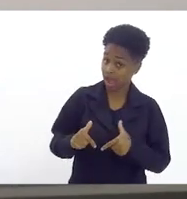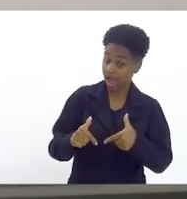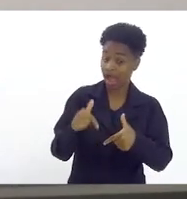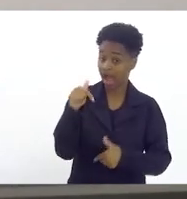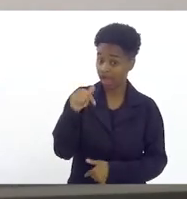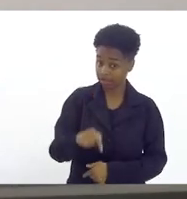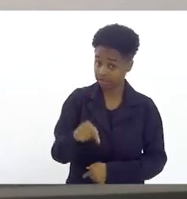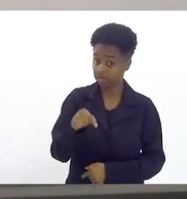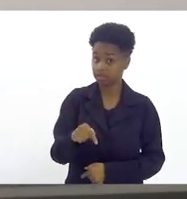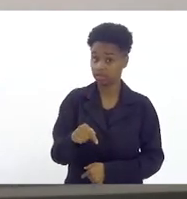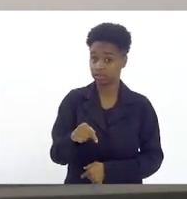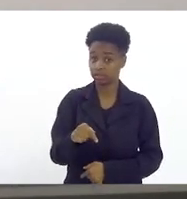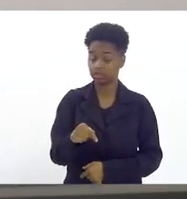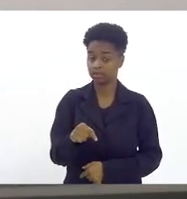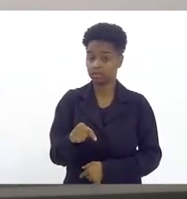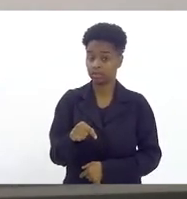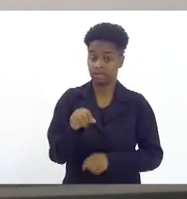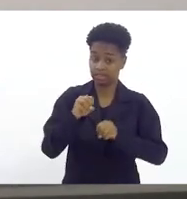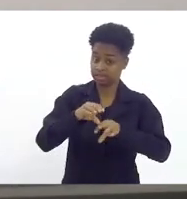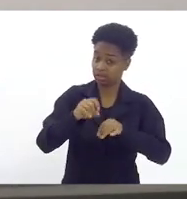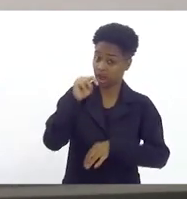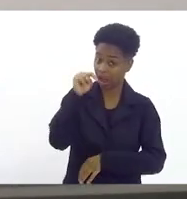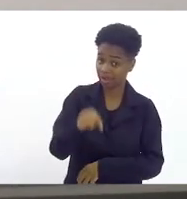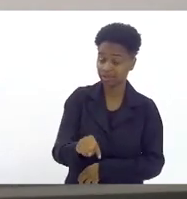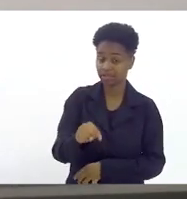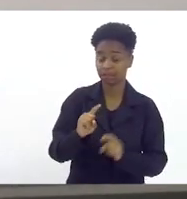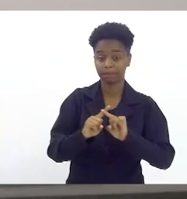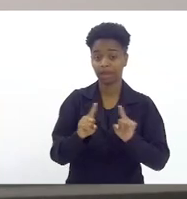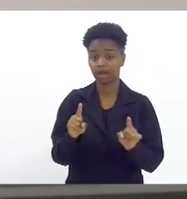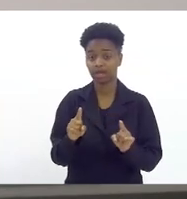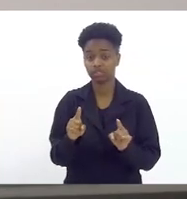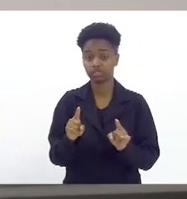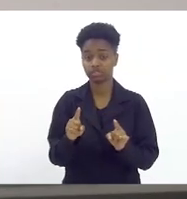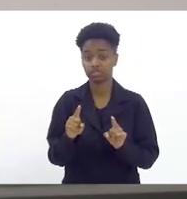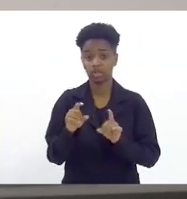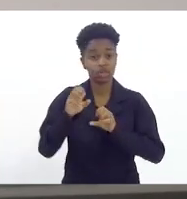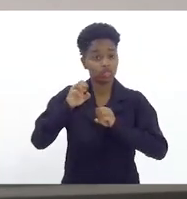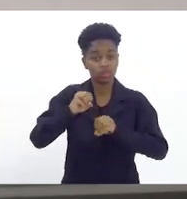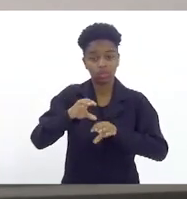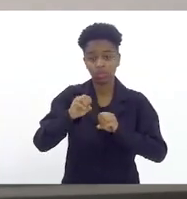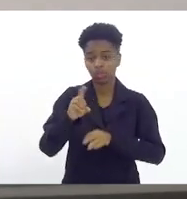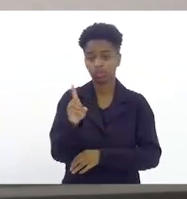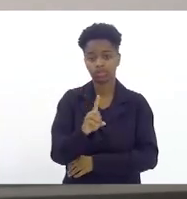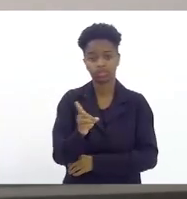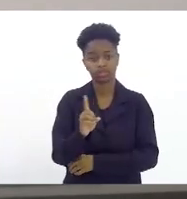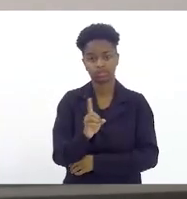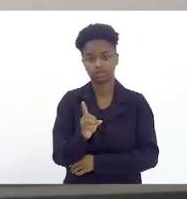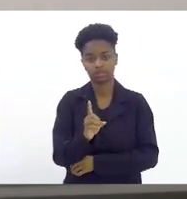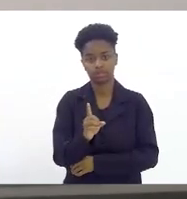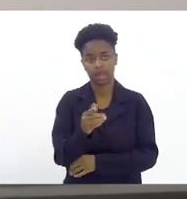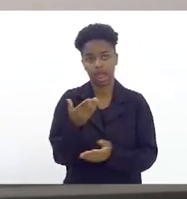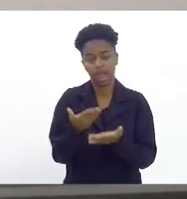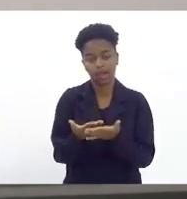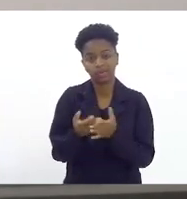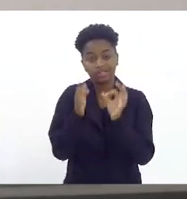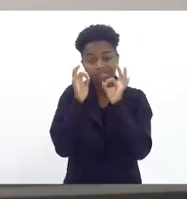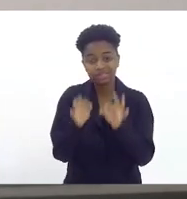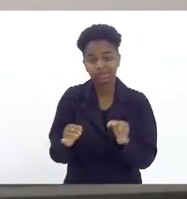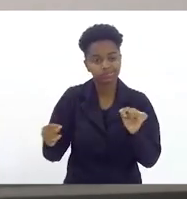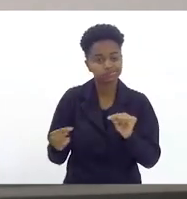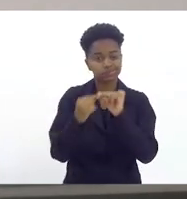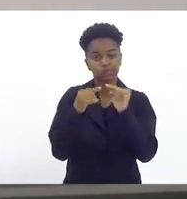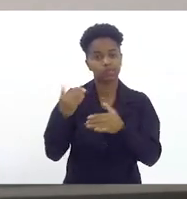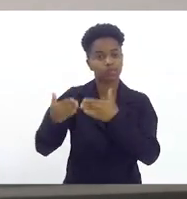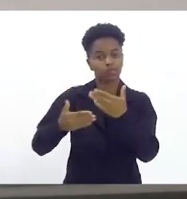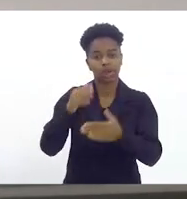pegando o aluno aqui e não dando a aula é necessária para o processo de